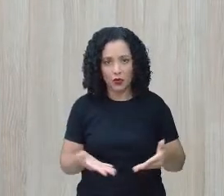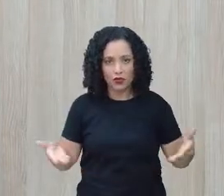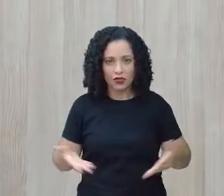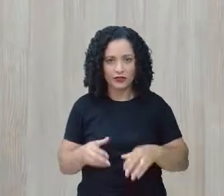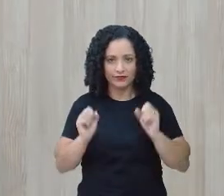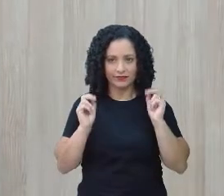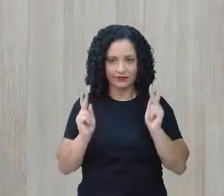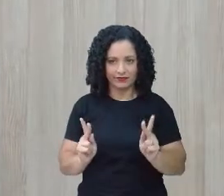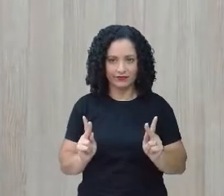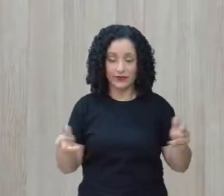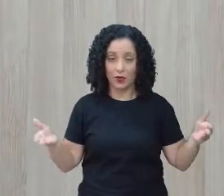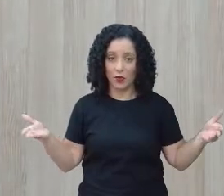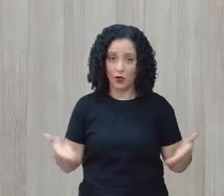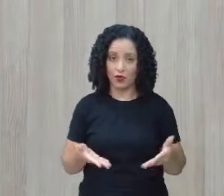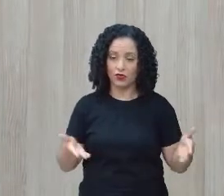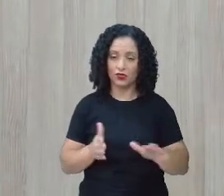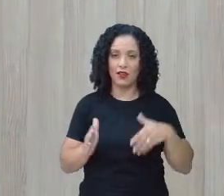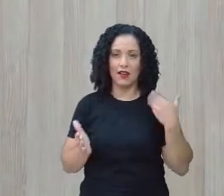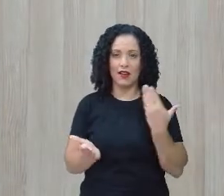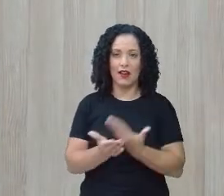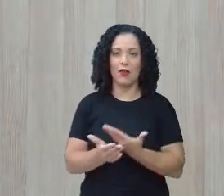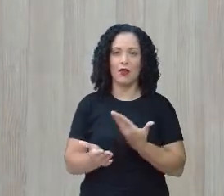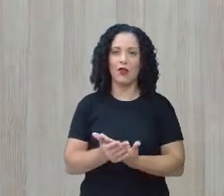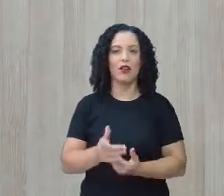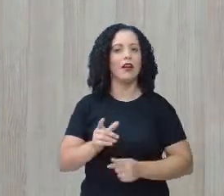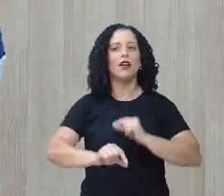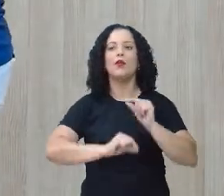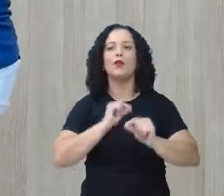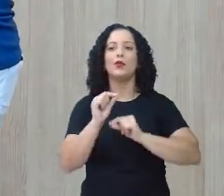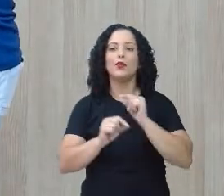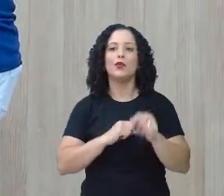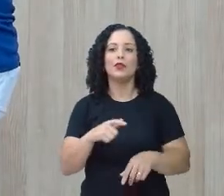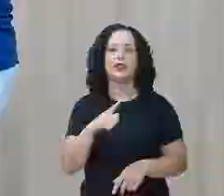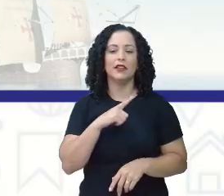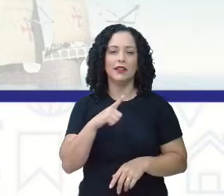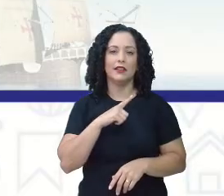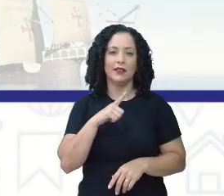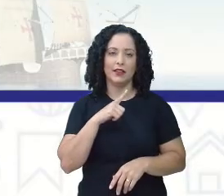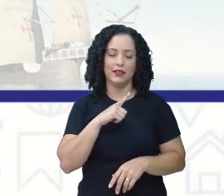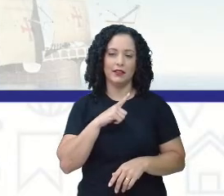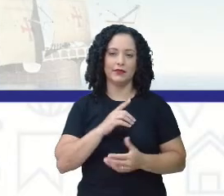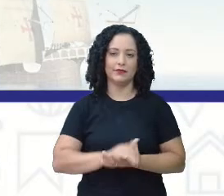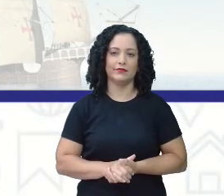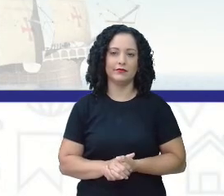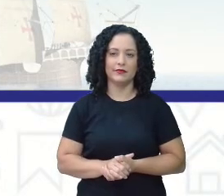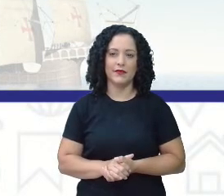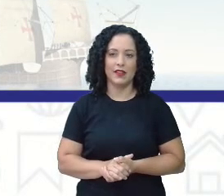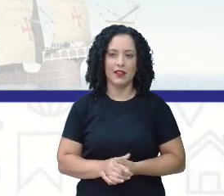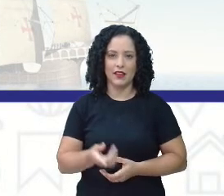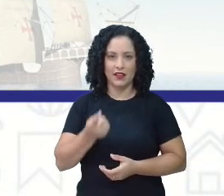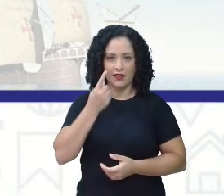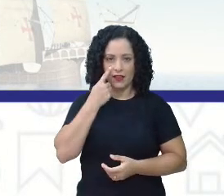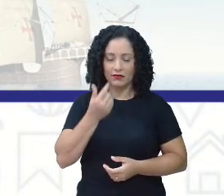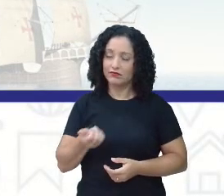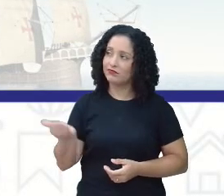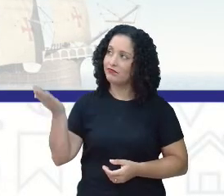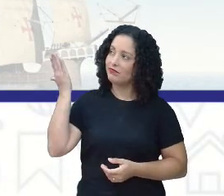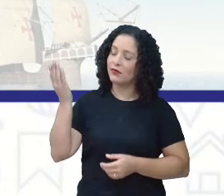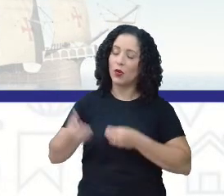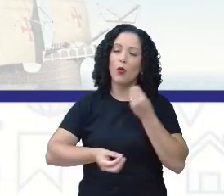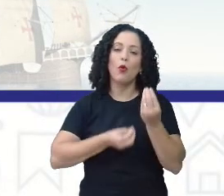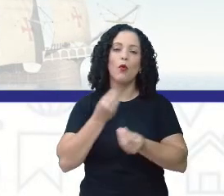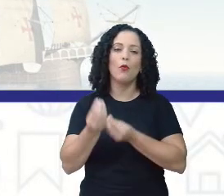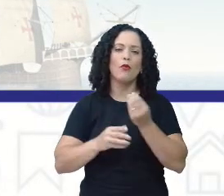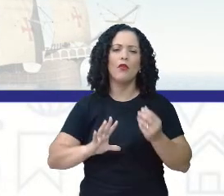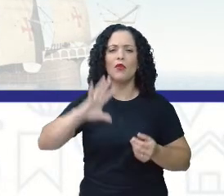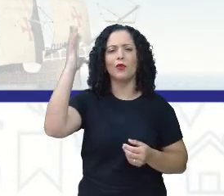ok? Então, para a aula de hoje, o que é que nós vamos observar? Nós vamos tentar entender como ocorreram